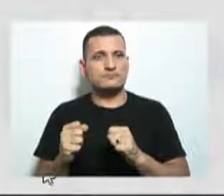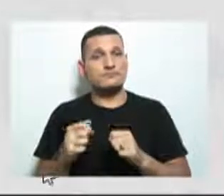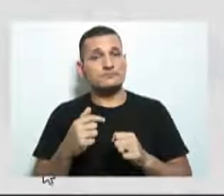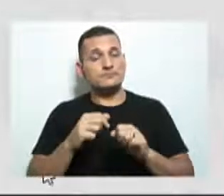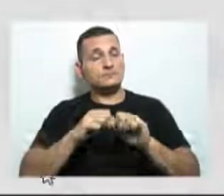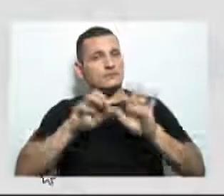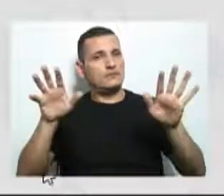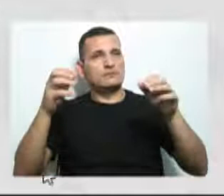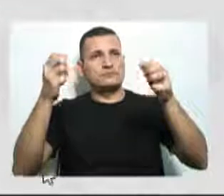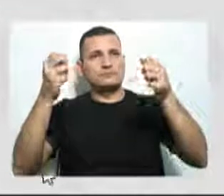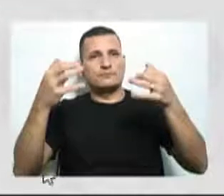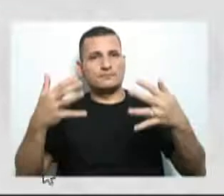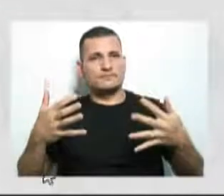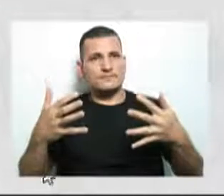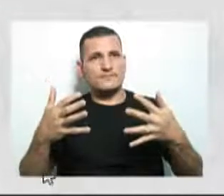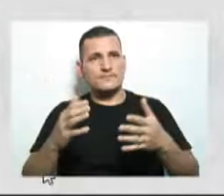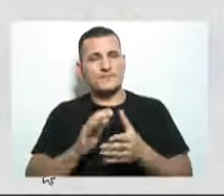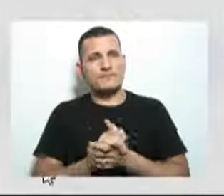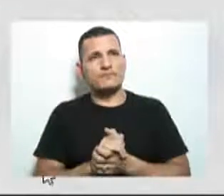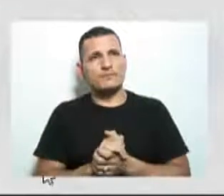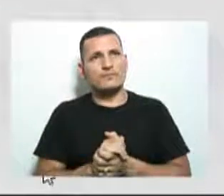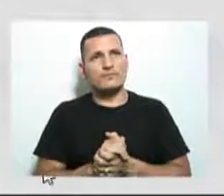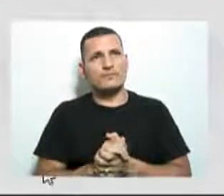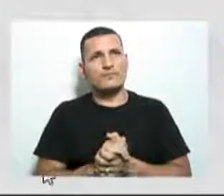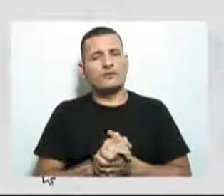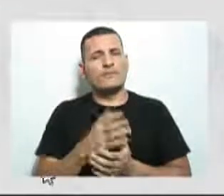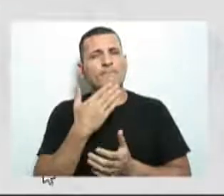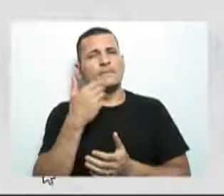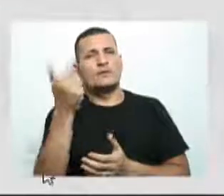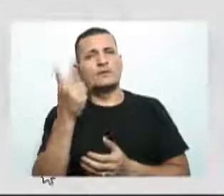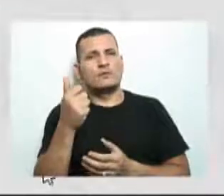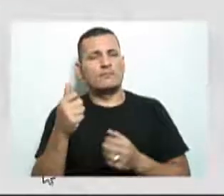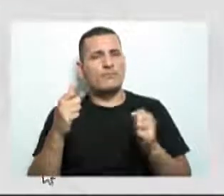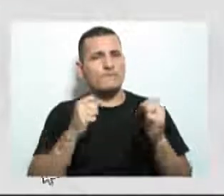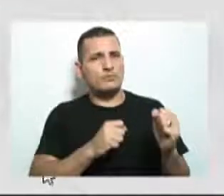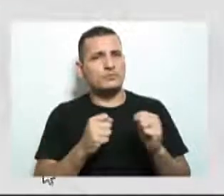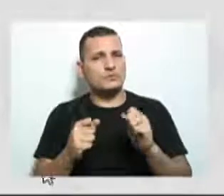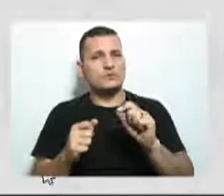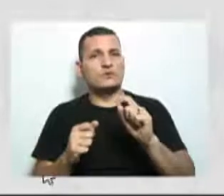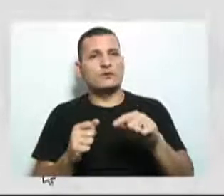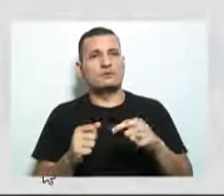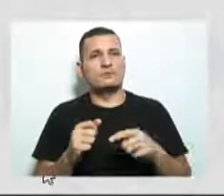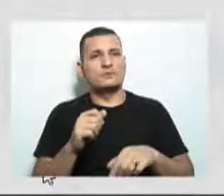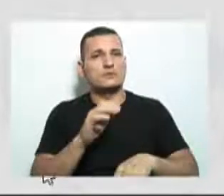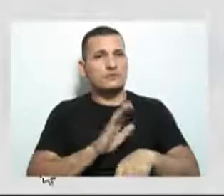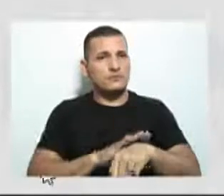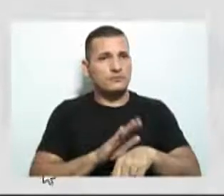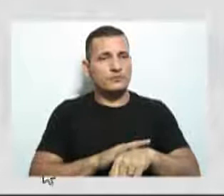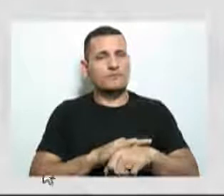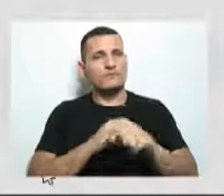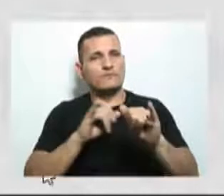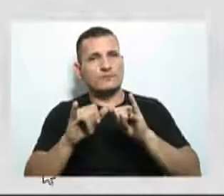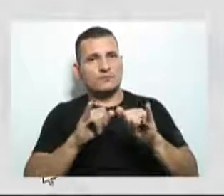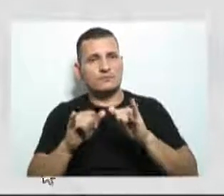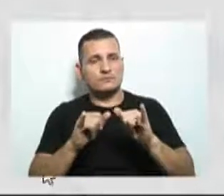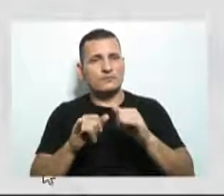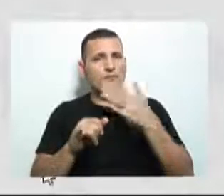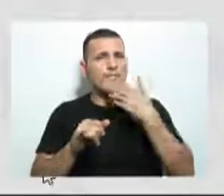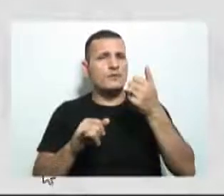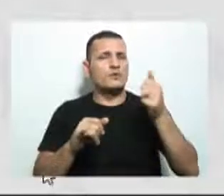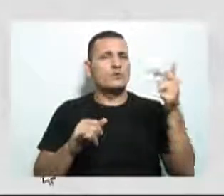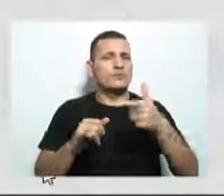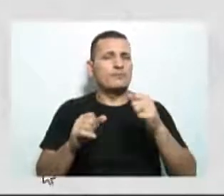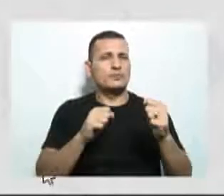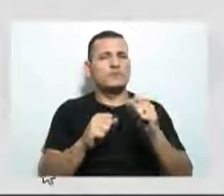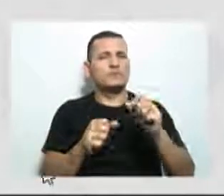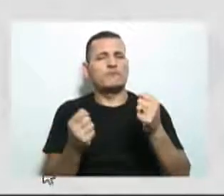aqui que as melhores formas de poder, olha lá, tempo e informação. Melhor do que ter poder, por exemplo, de